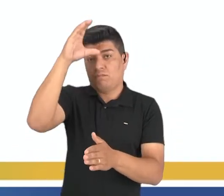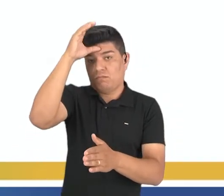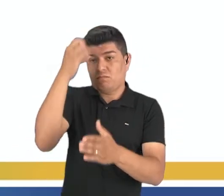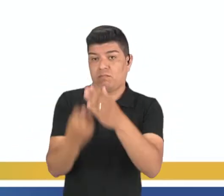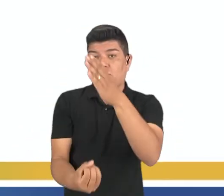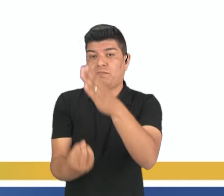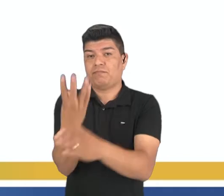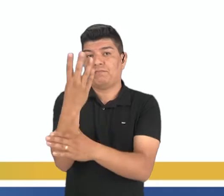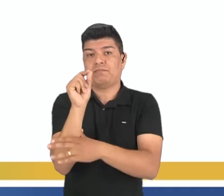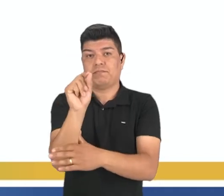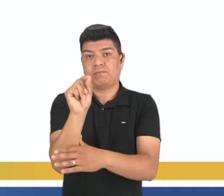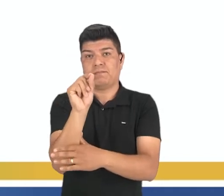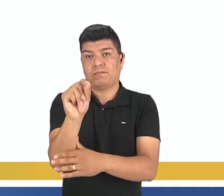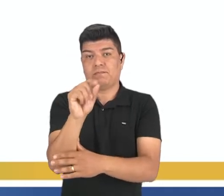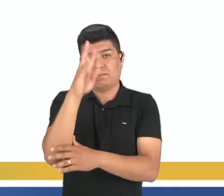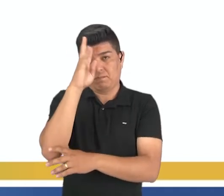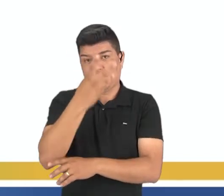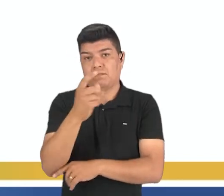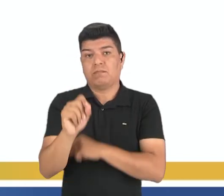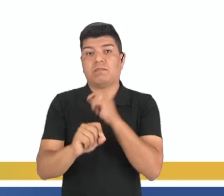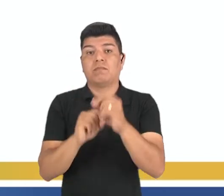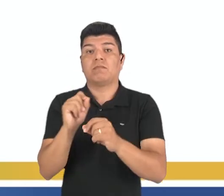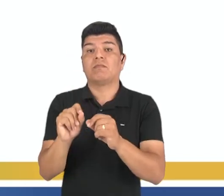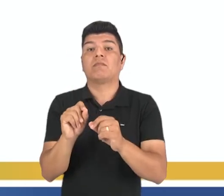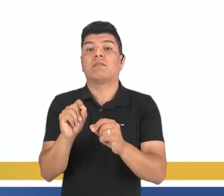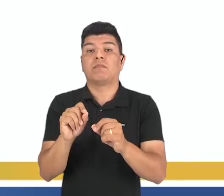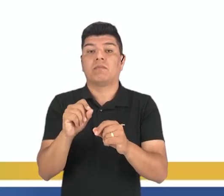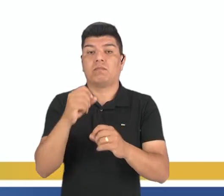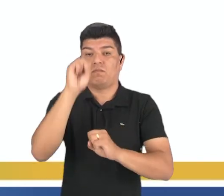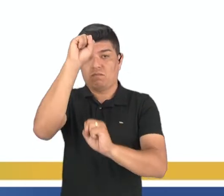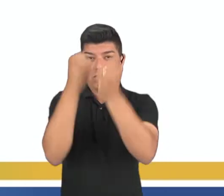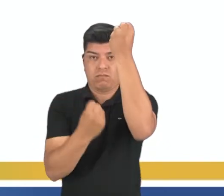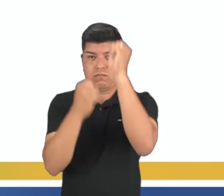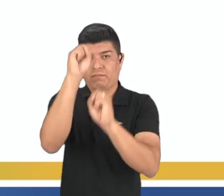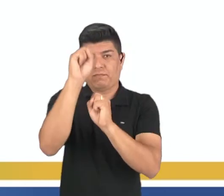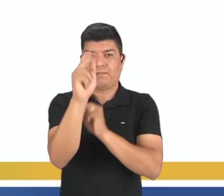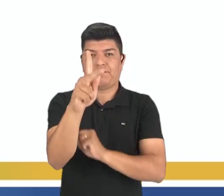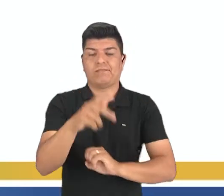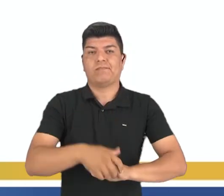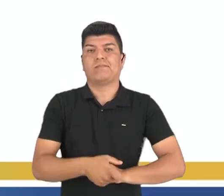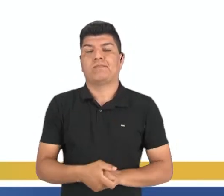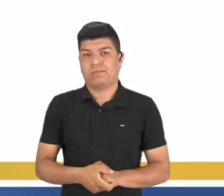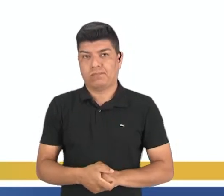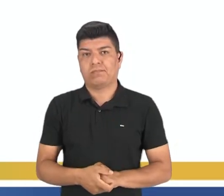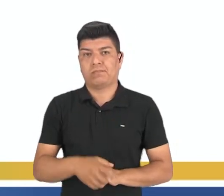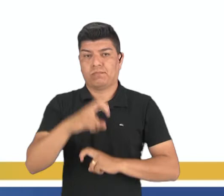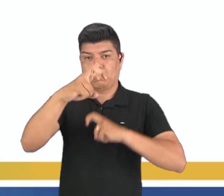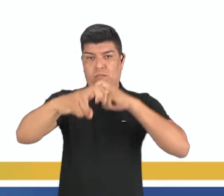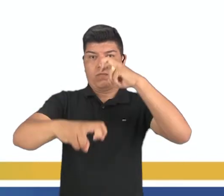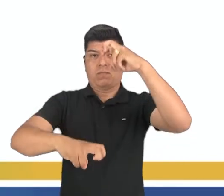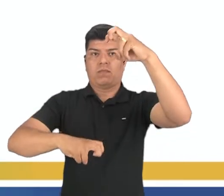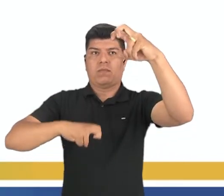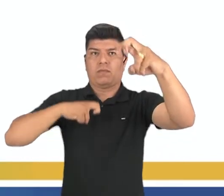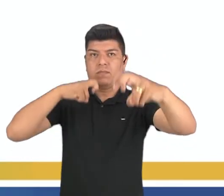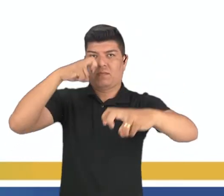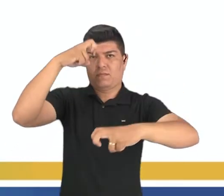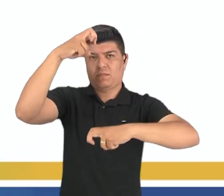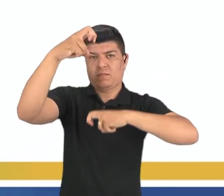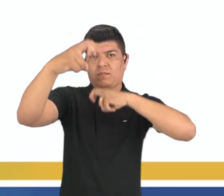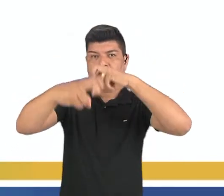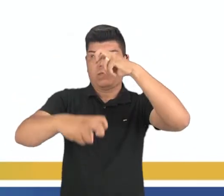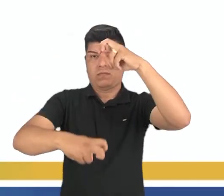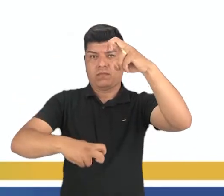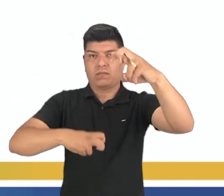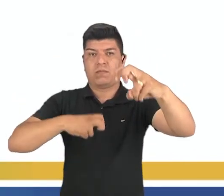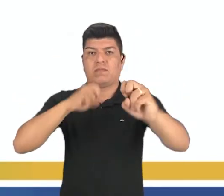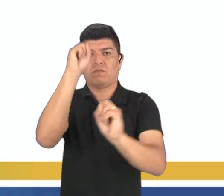tio inventou faz? Resolve criar uma máquina, certo? Então ele cria a roda gigante movida por um